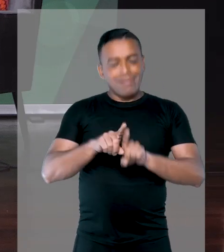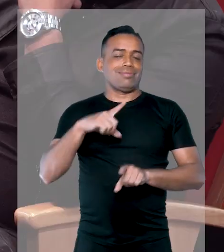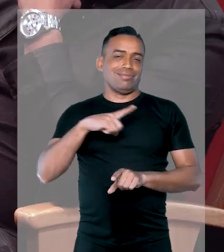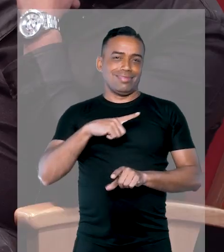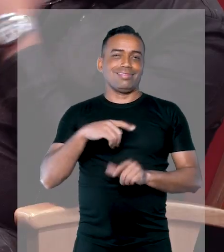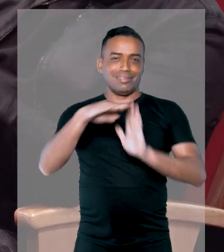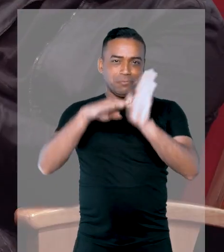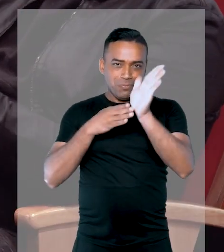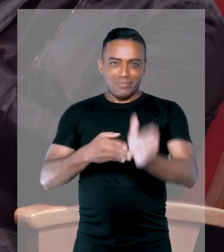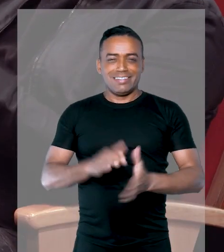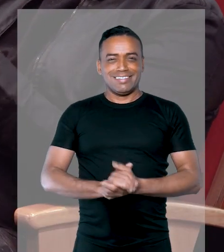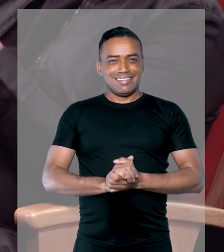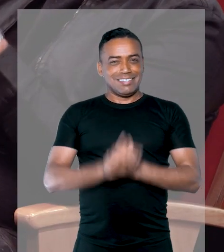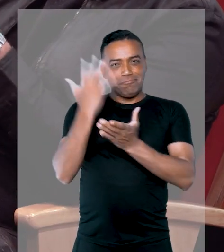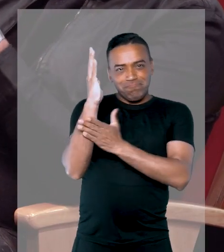sempreumpapo.com.br.